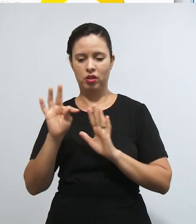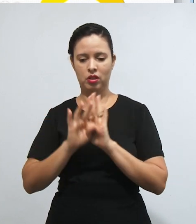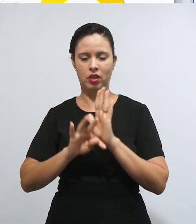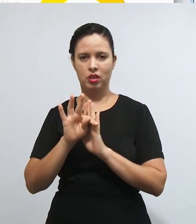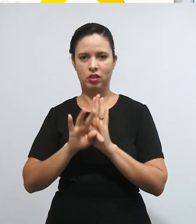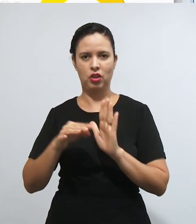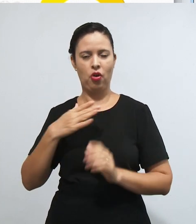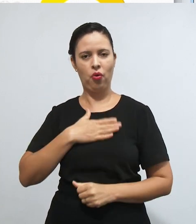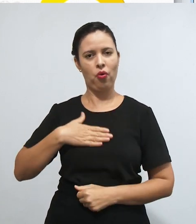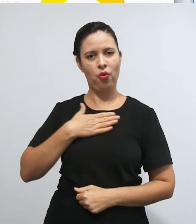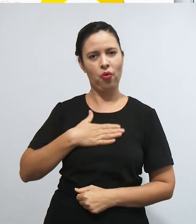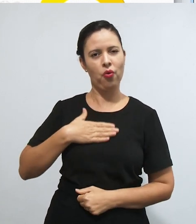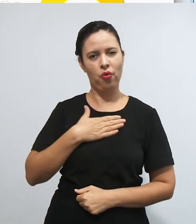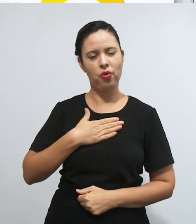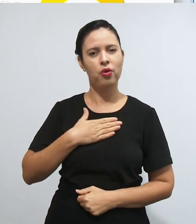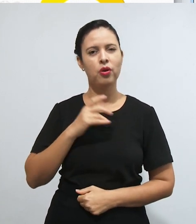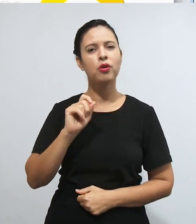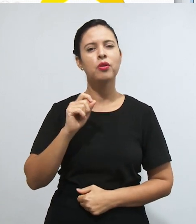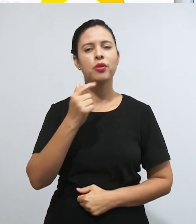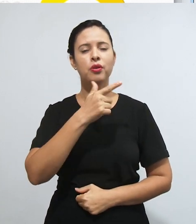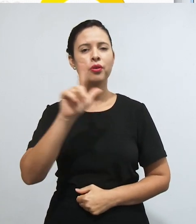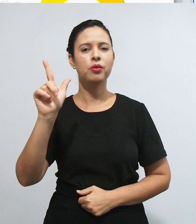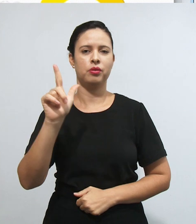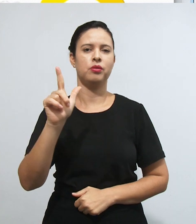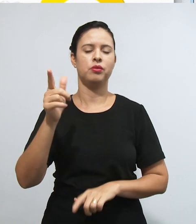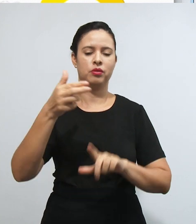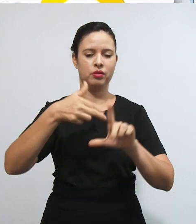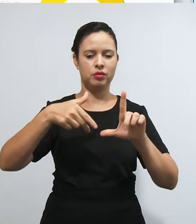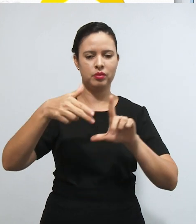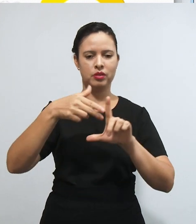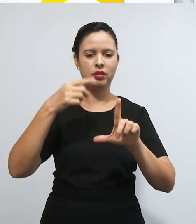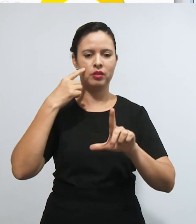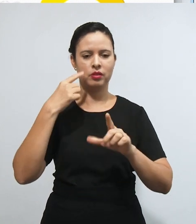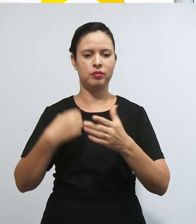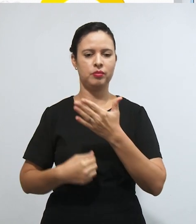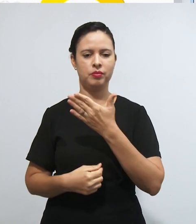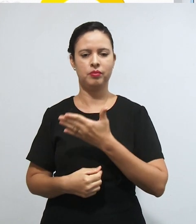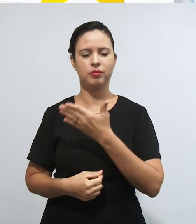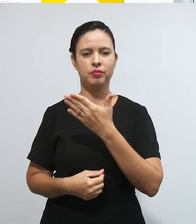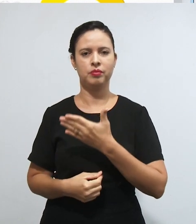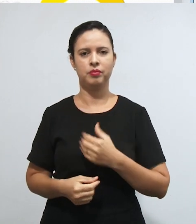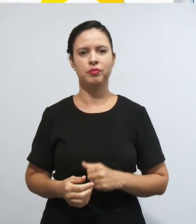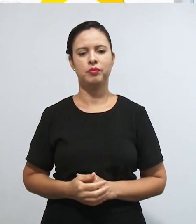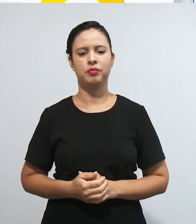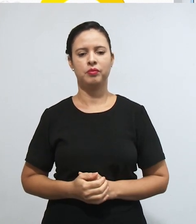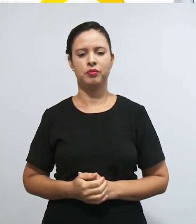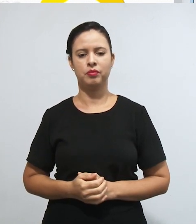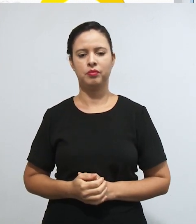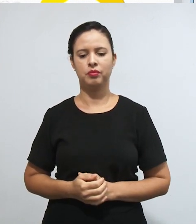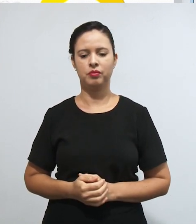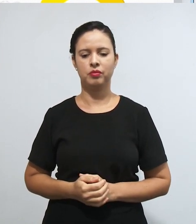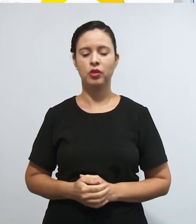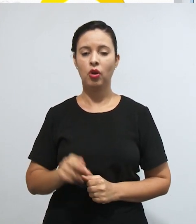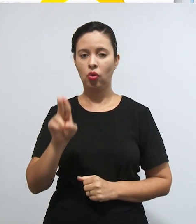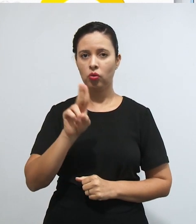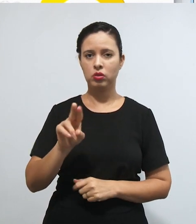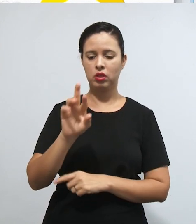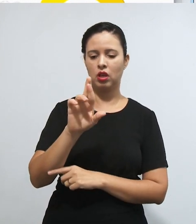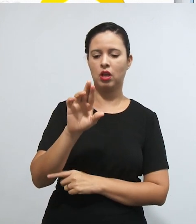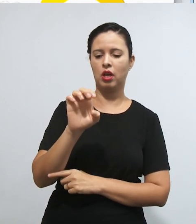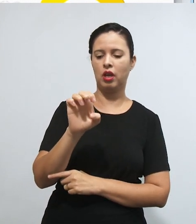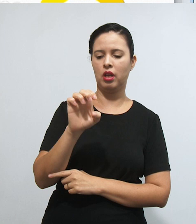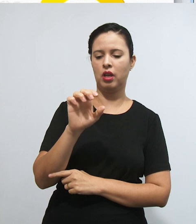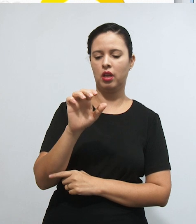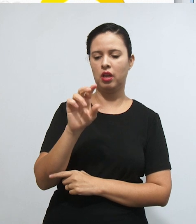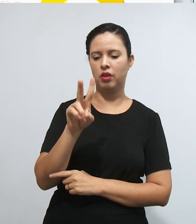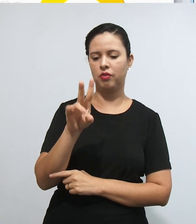bem interessante. Essa caixa de texto aqui, eu quero que ela revele, ó, revelar. O revelar, aí eu coloco